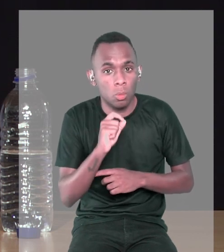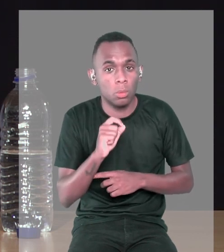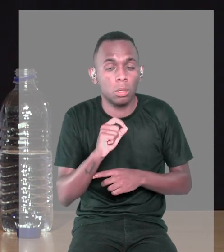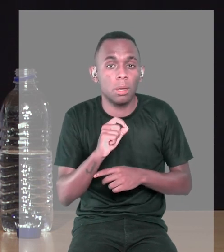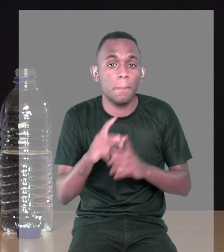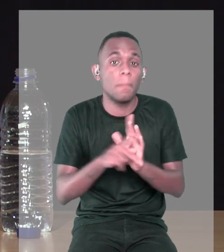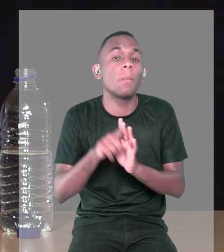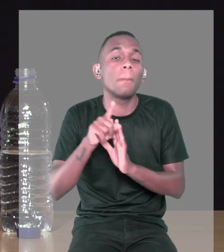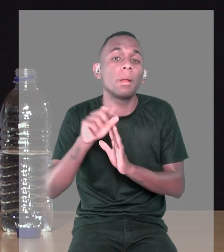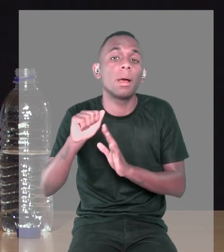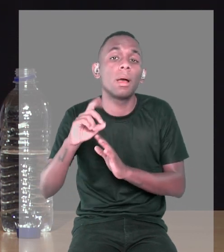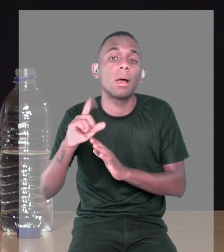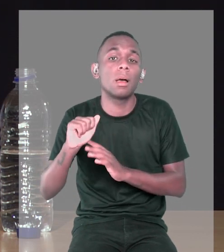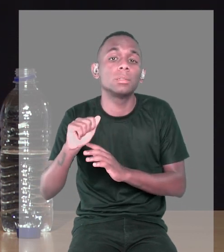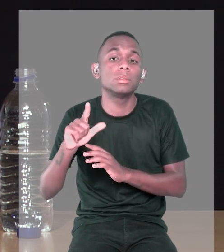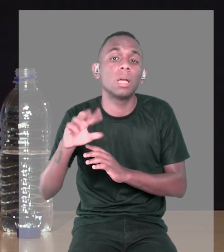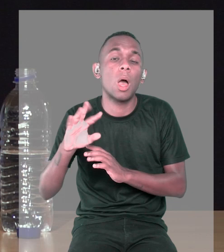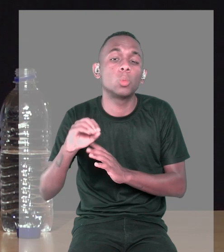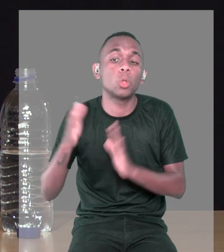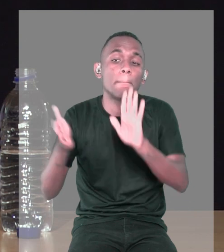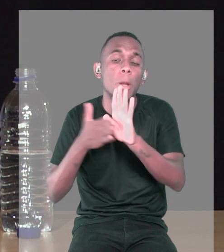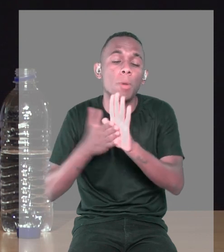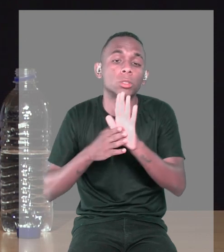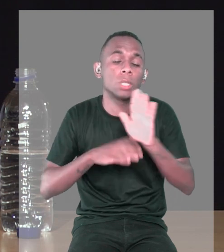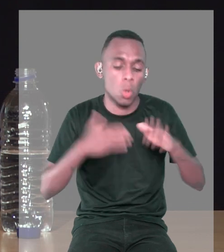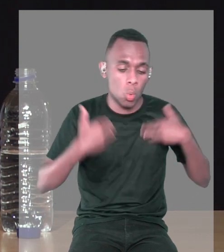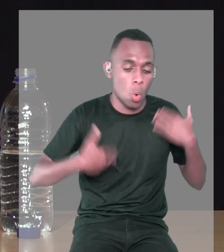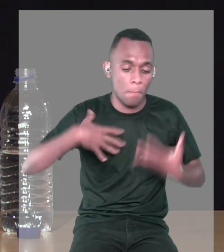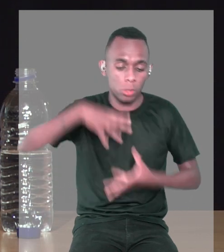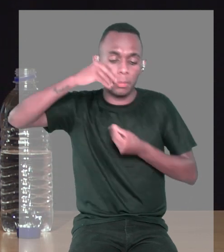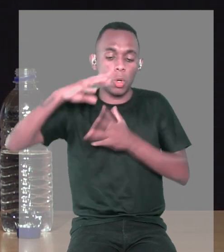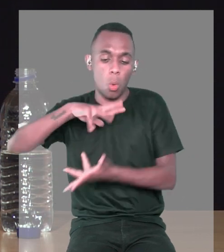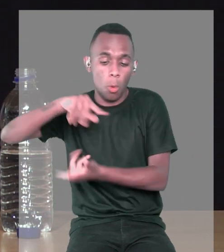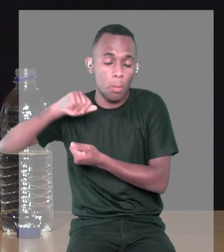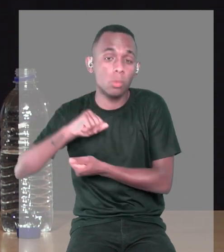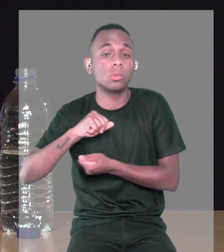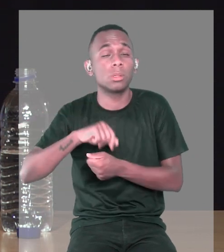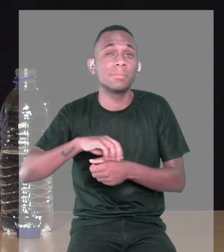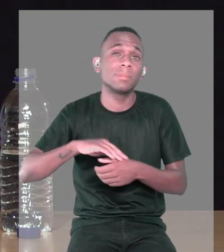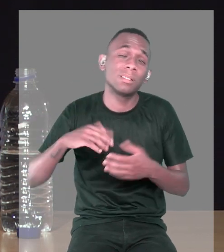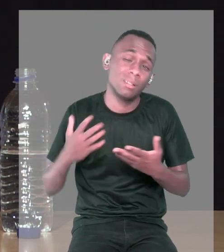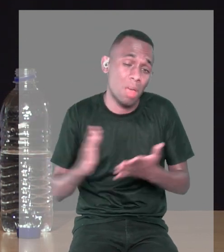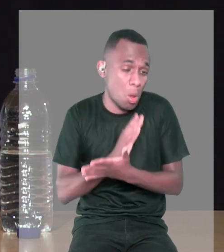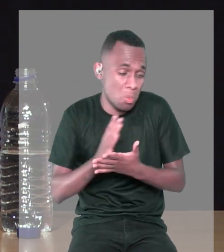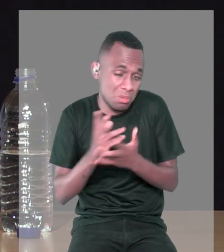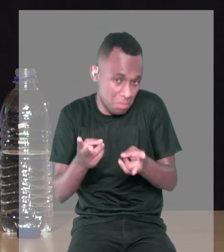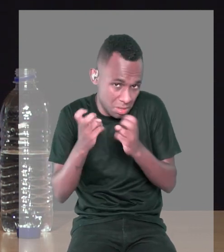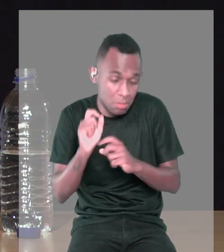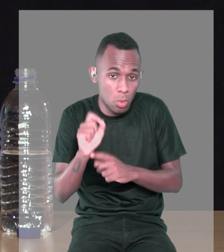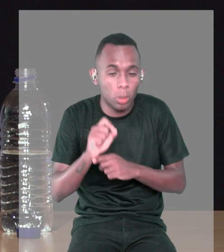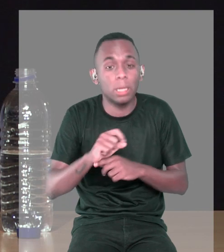seja, embora algo discretamente, vocês devem ter percebido, em inúmeros momentos eu tentei situar o amor em relação a isso.